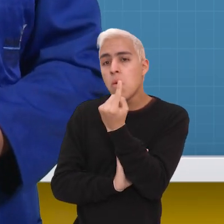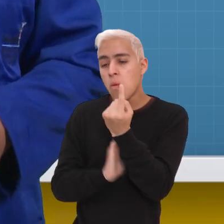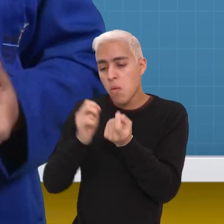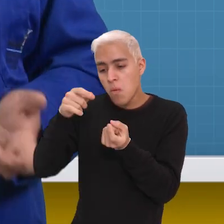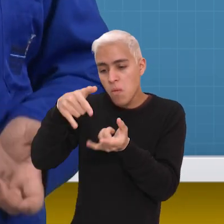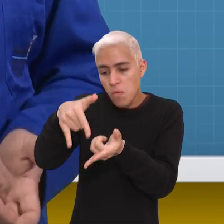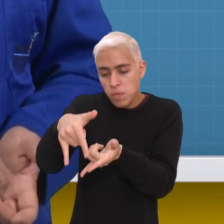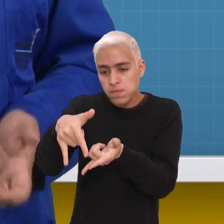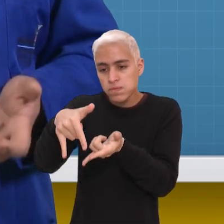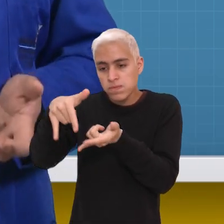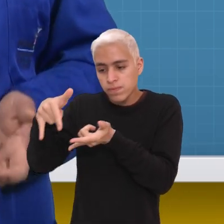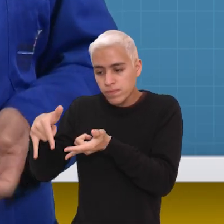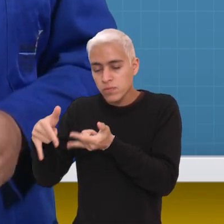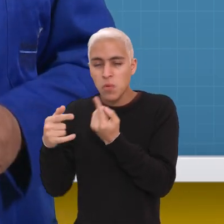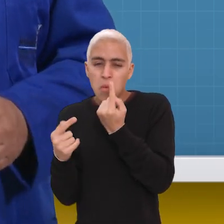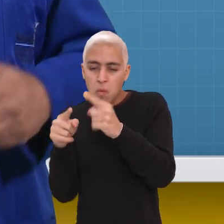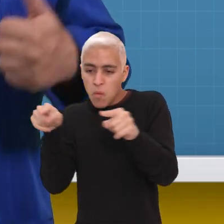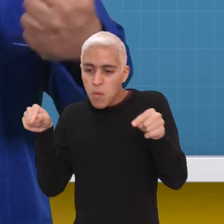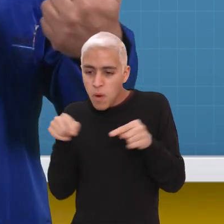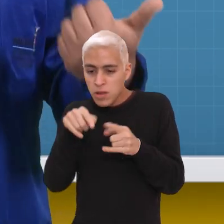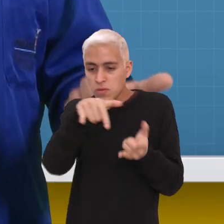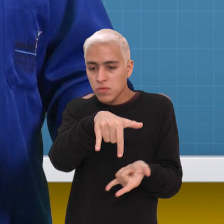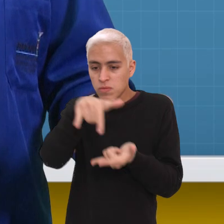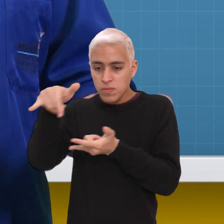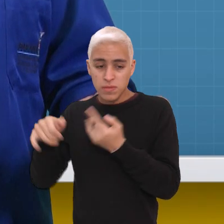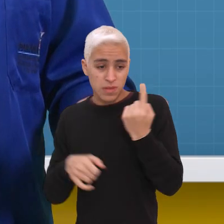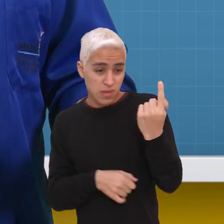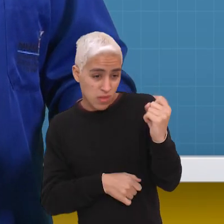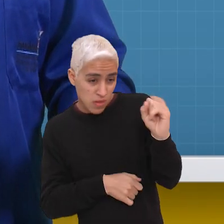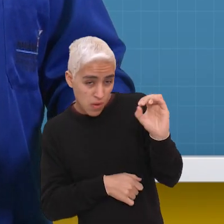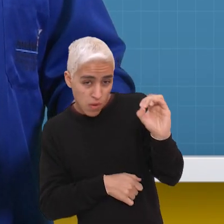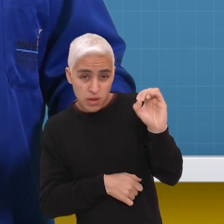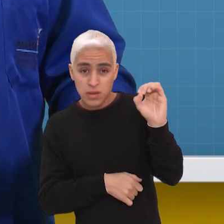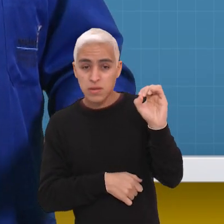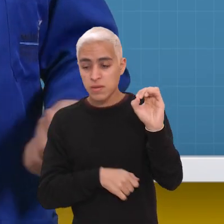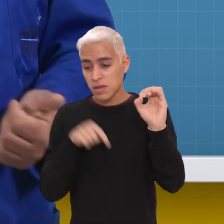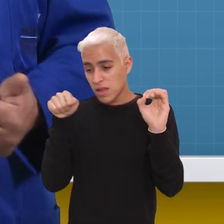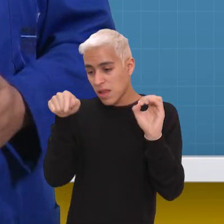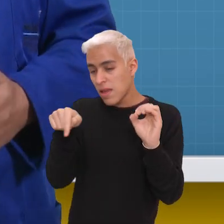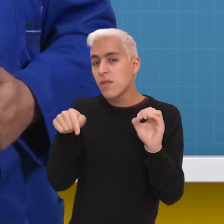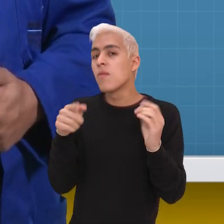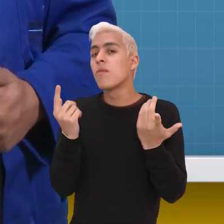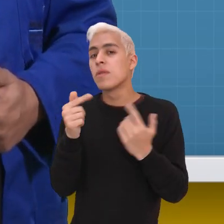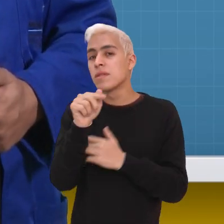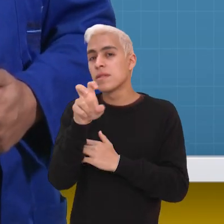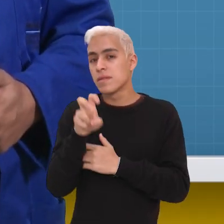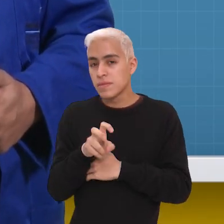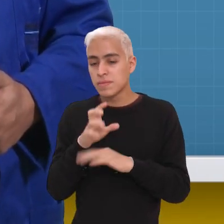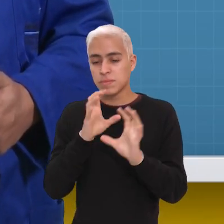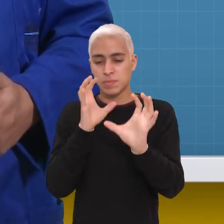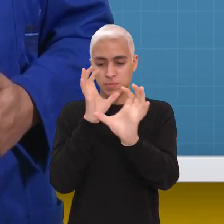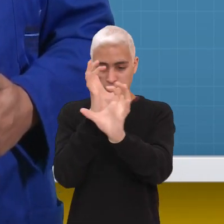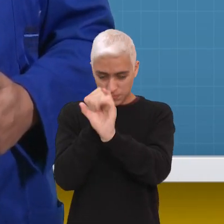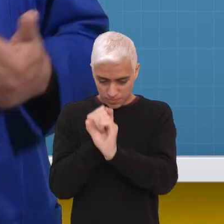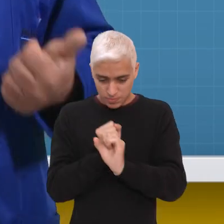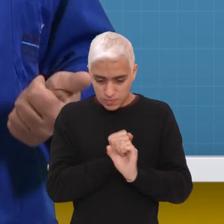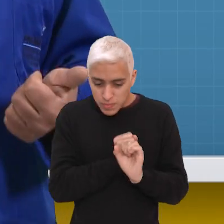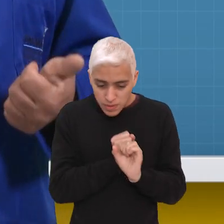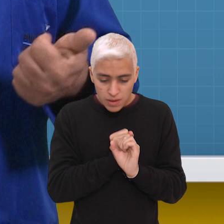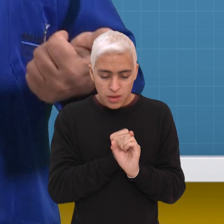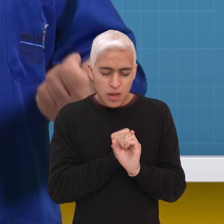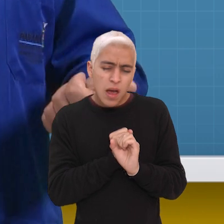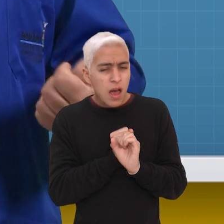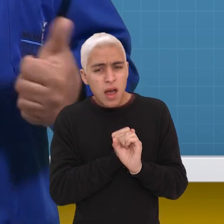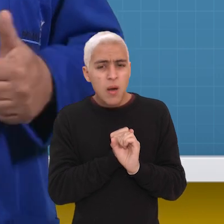duplo. Poderia? Poderia. Quarto de casal custa 80. Quarto duplo custa 75.